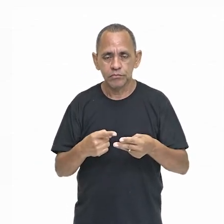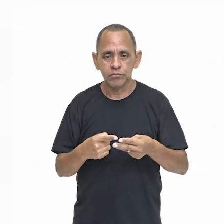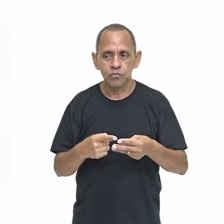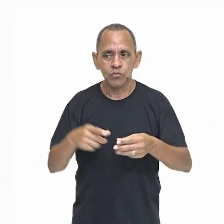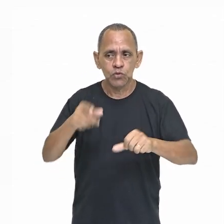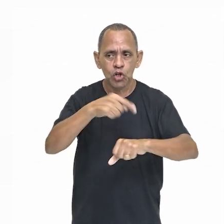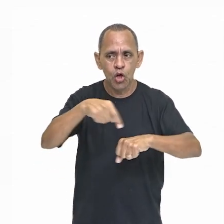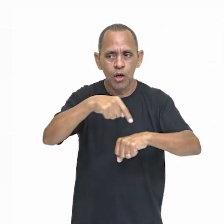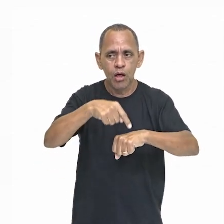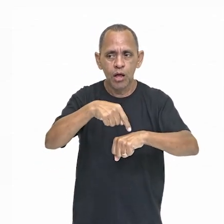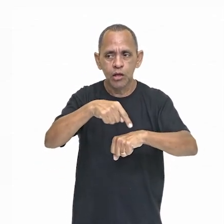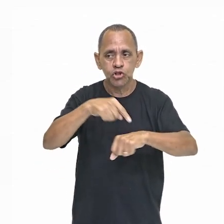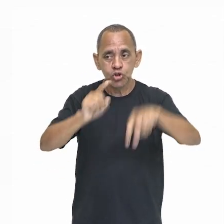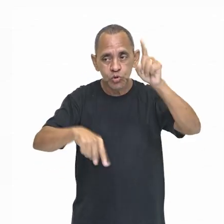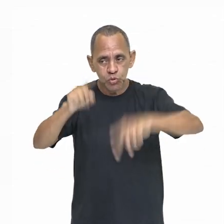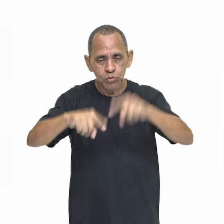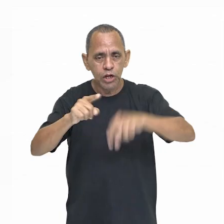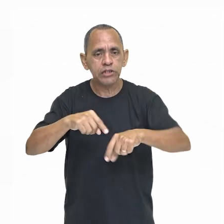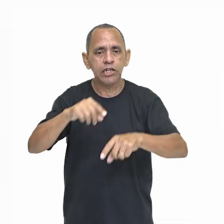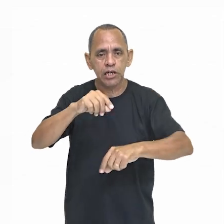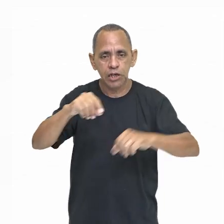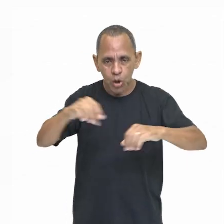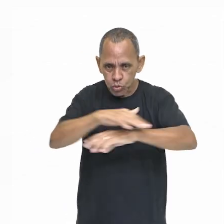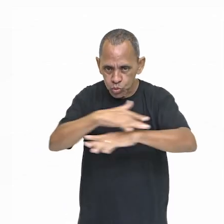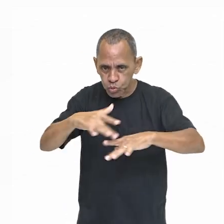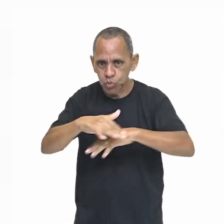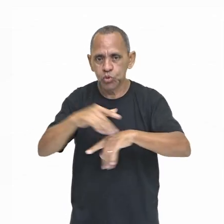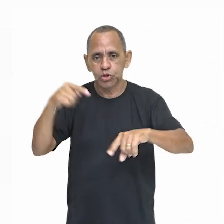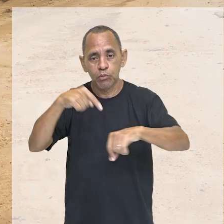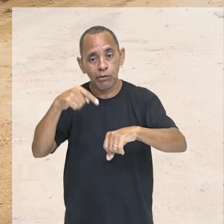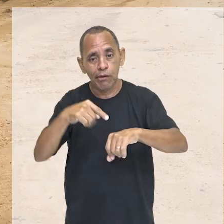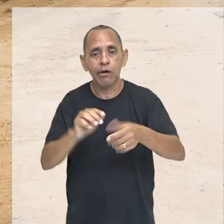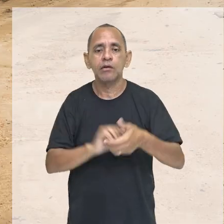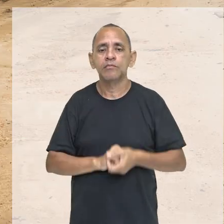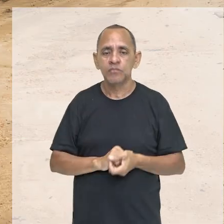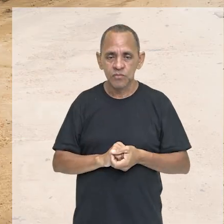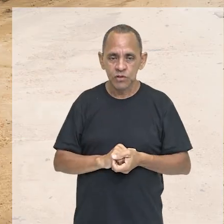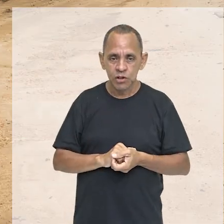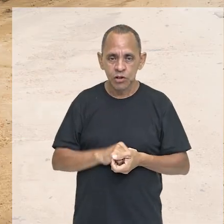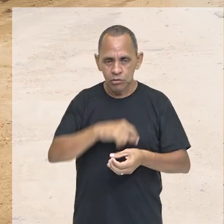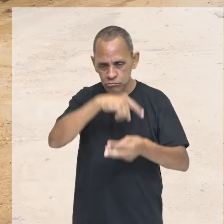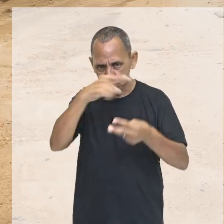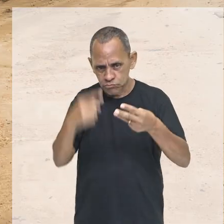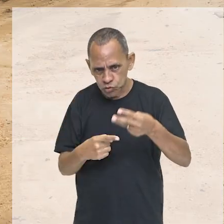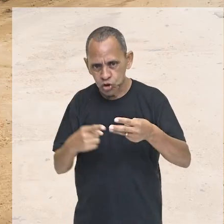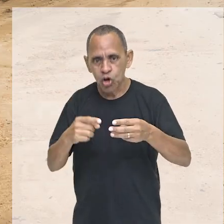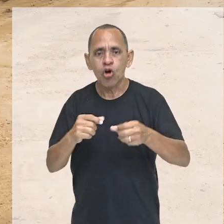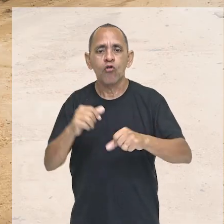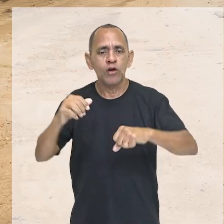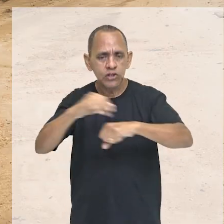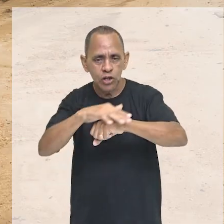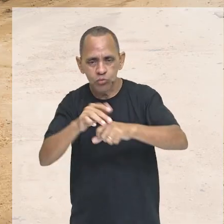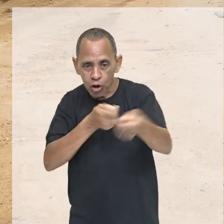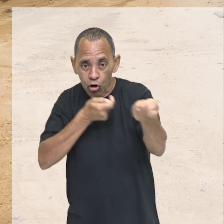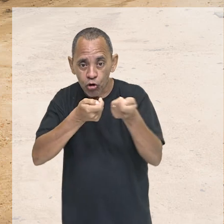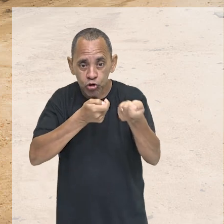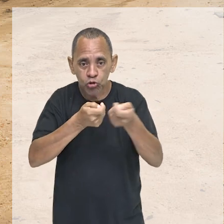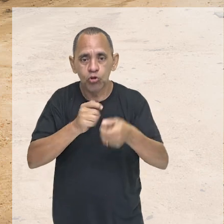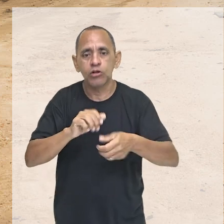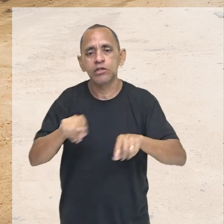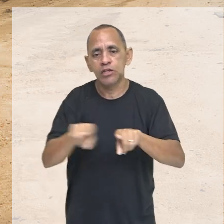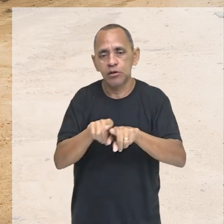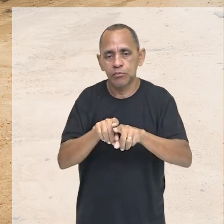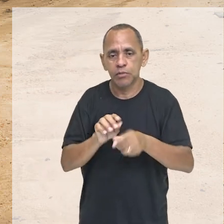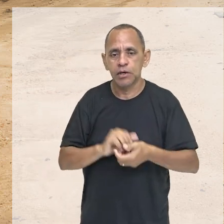condução, convecção e irradiação. Toda vez que falarmos aí